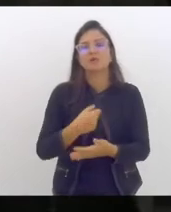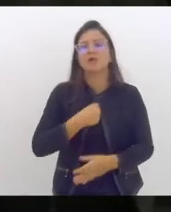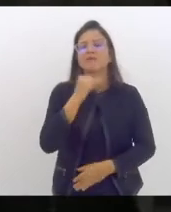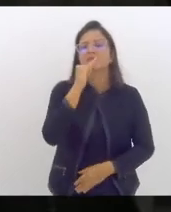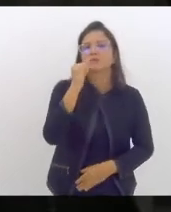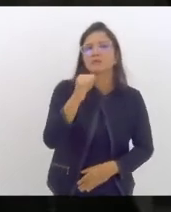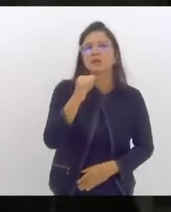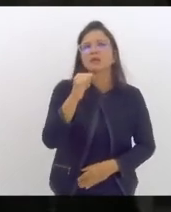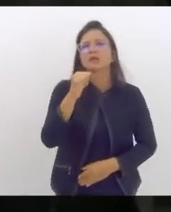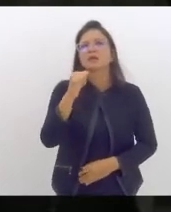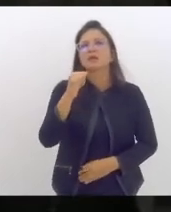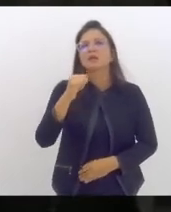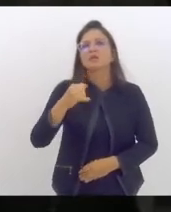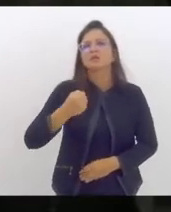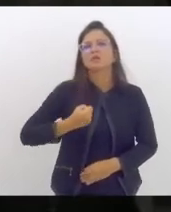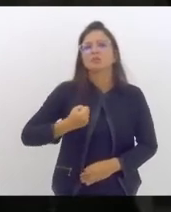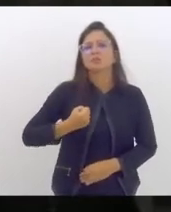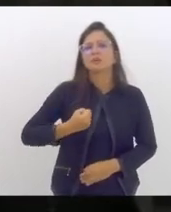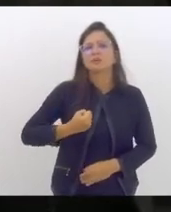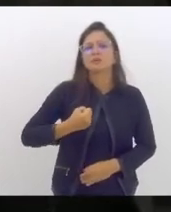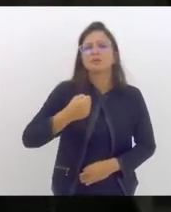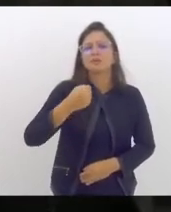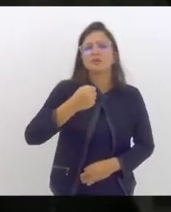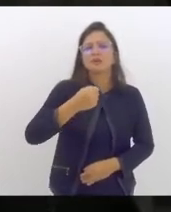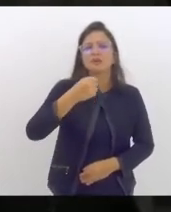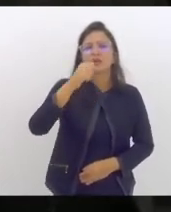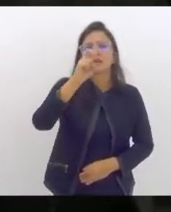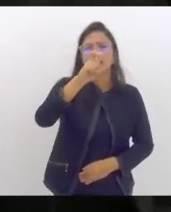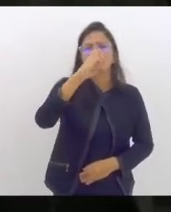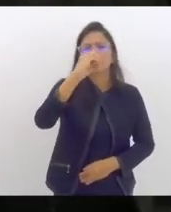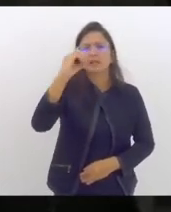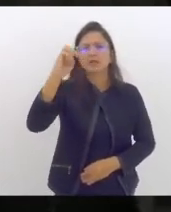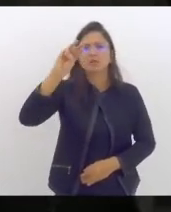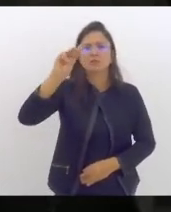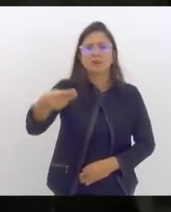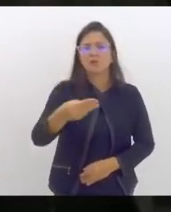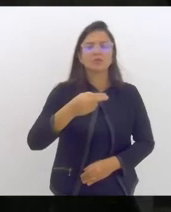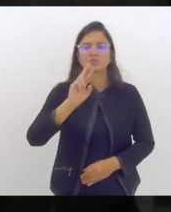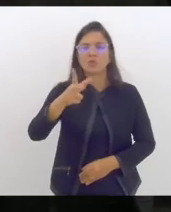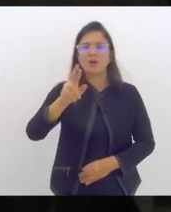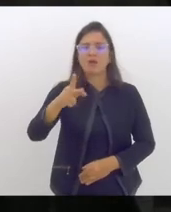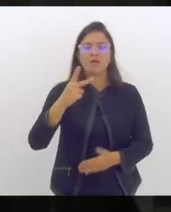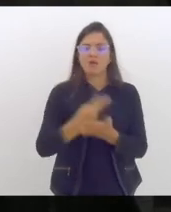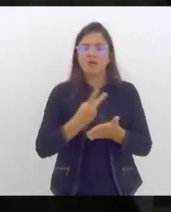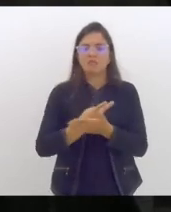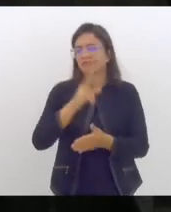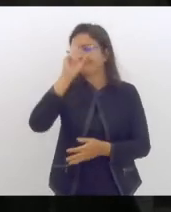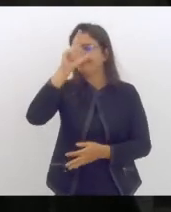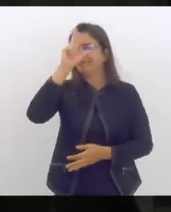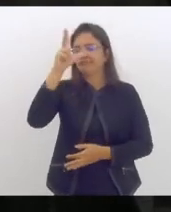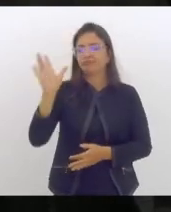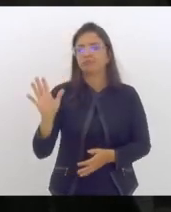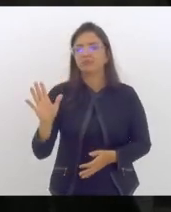Excelência que estava quase na casa dos 500 milhões. Não é. Está na casa dos